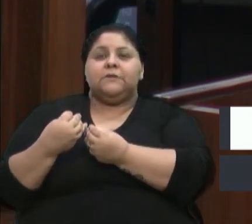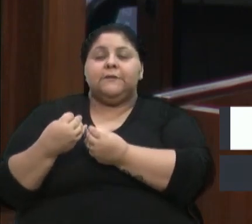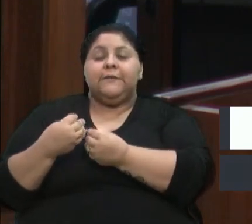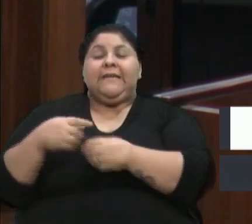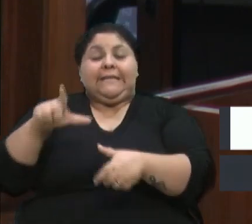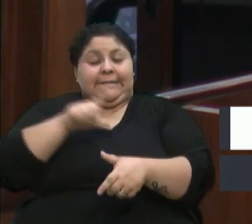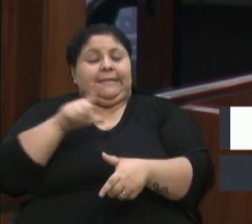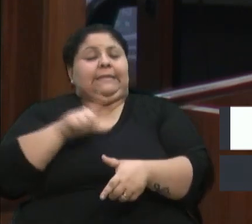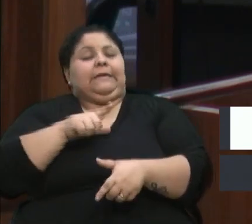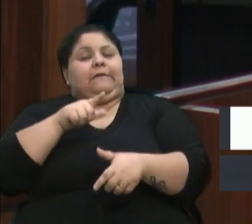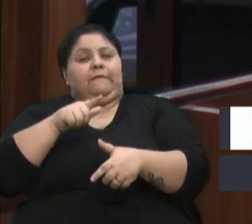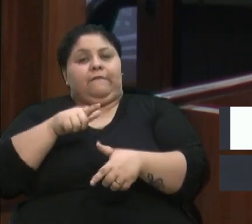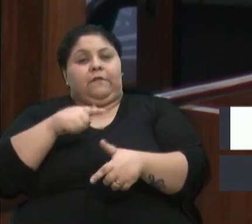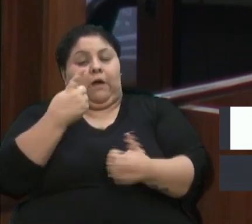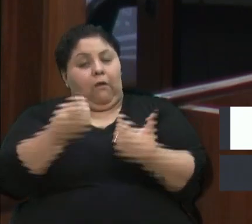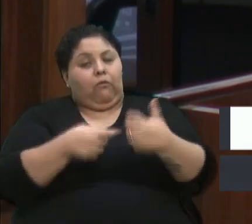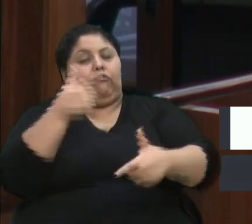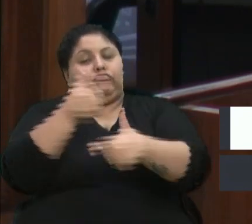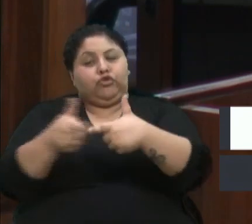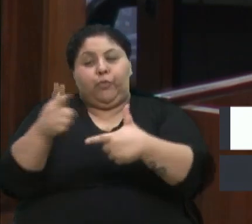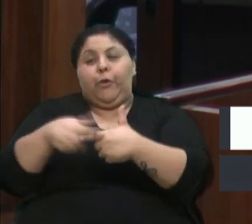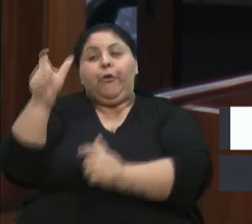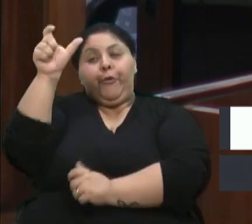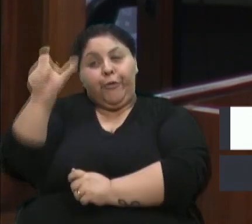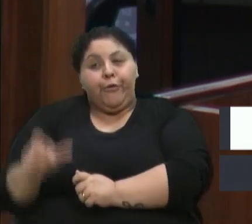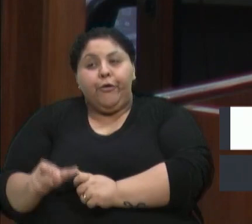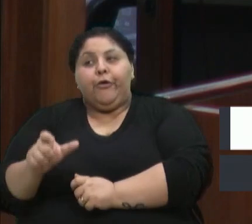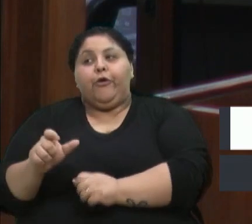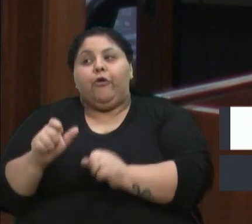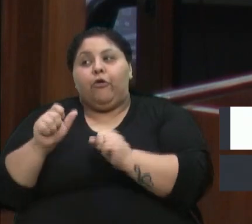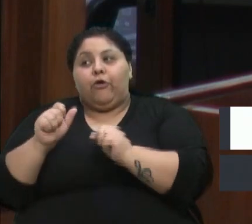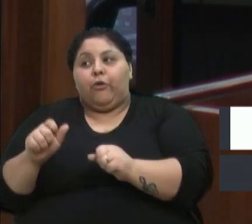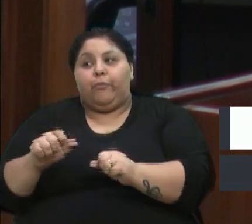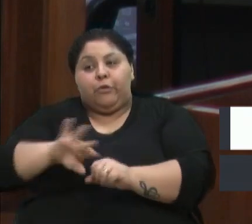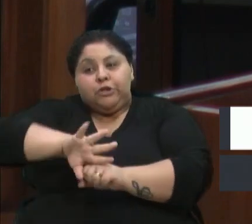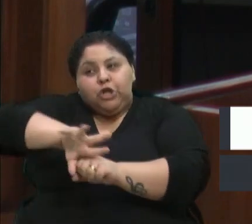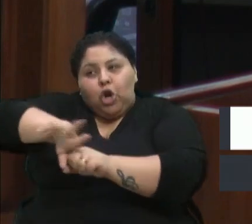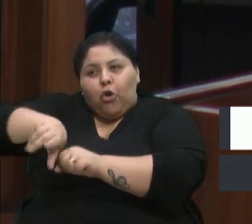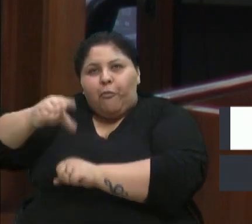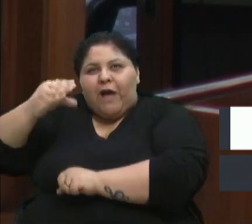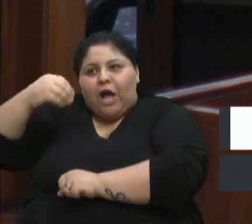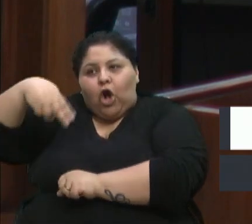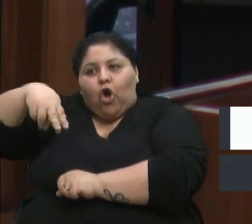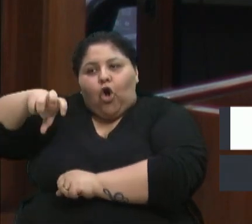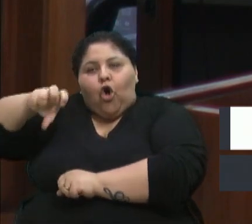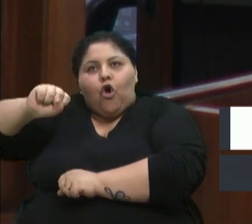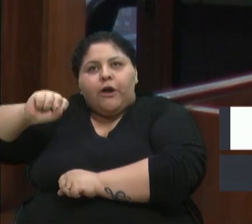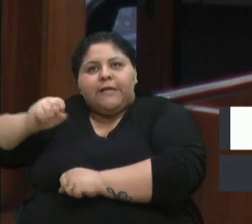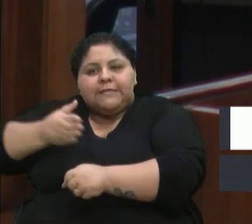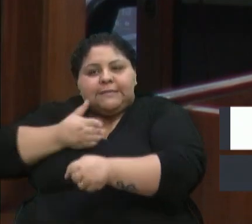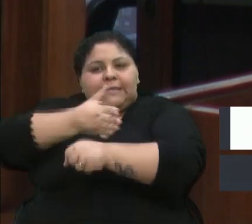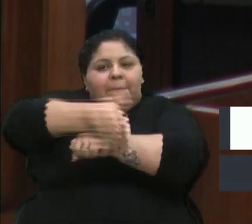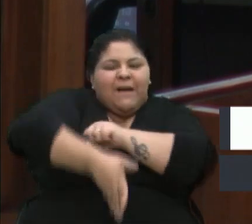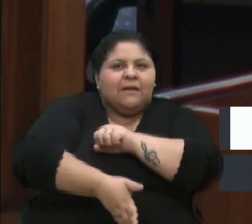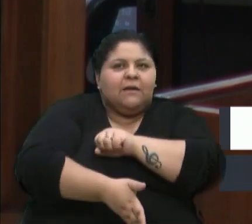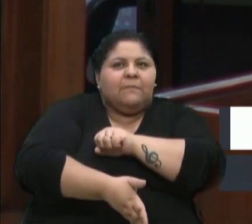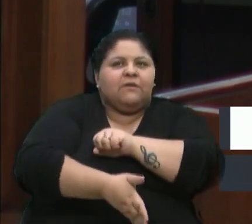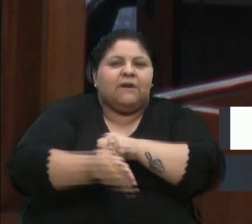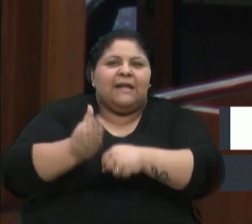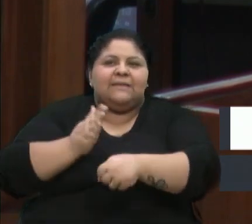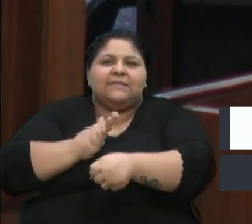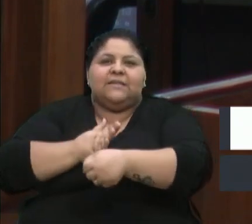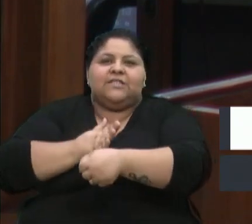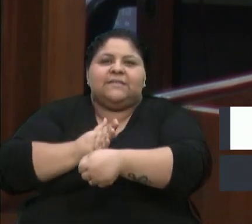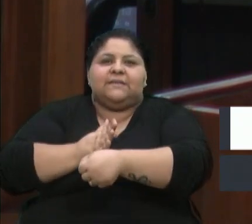né, de pessoas que acabam roubando cones na madrugada quando ela está sendo montada, né, porque começa a montagem lá por 3